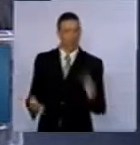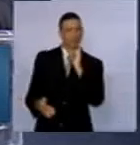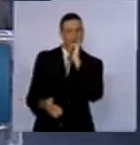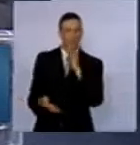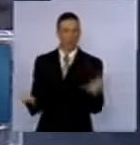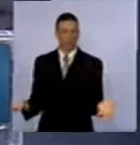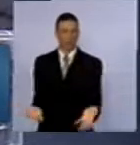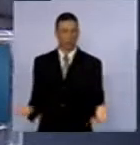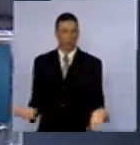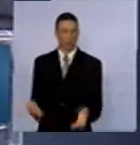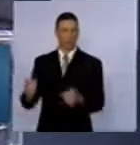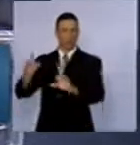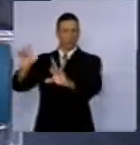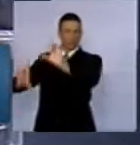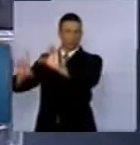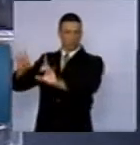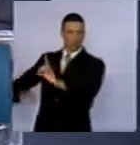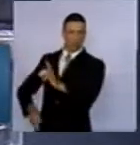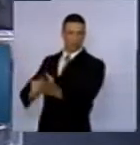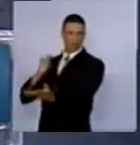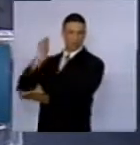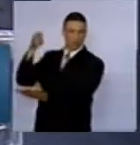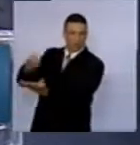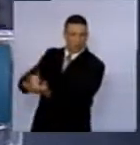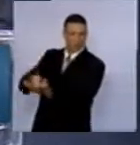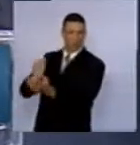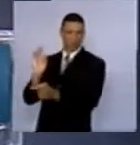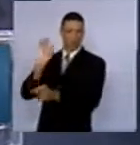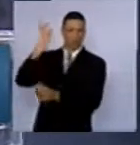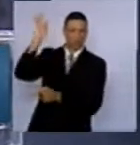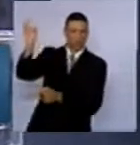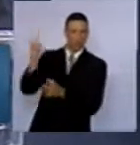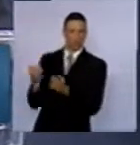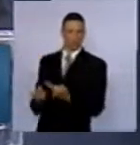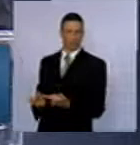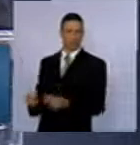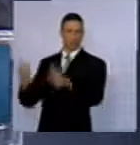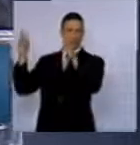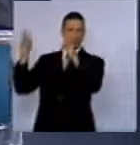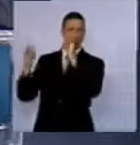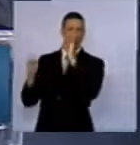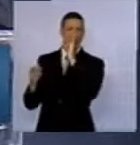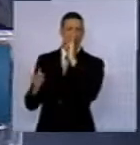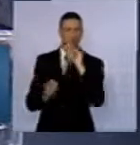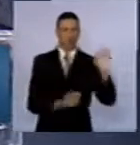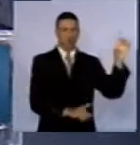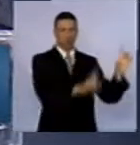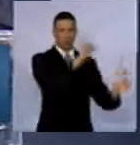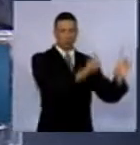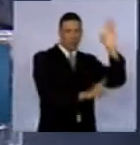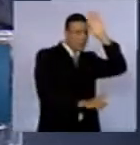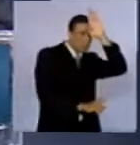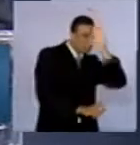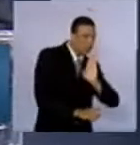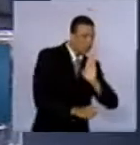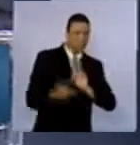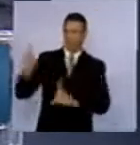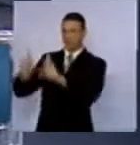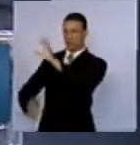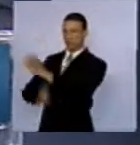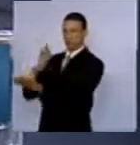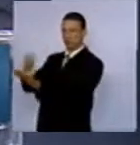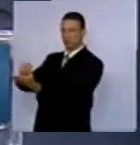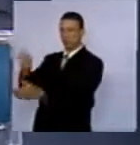com projeções realmente significativas para os próximos anos, já está faturando mais do que a nossa TV aberta.